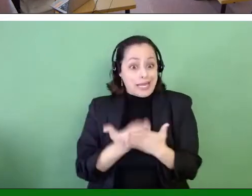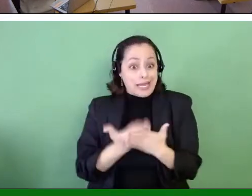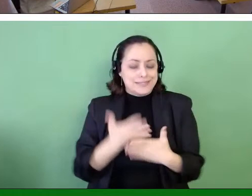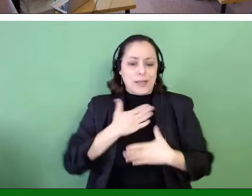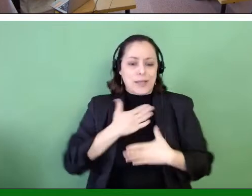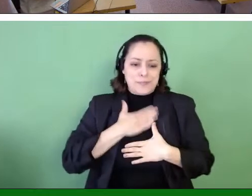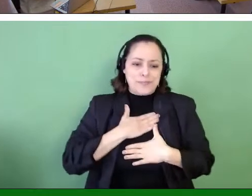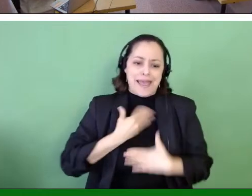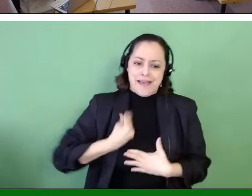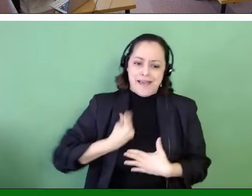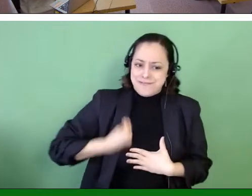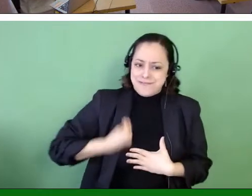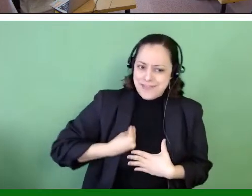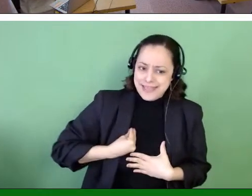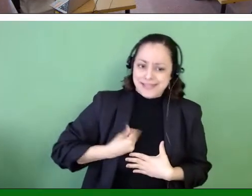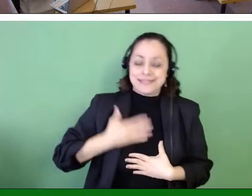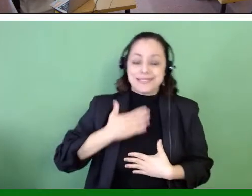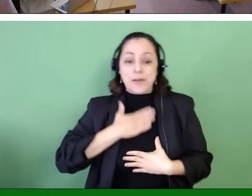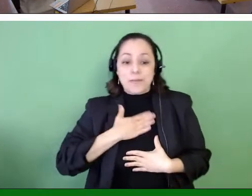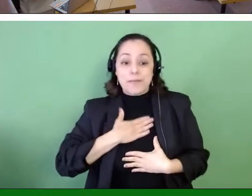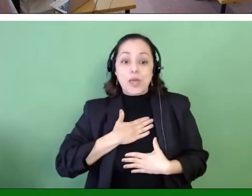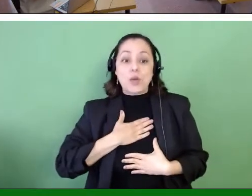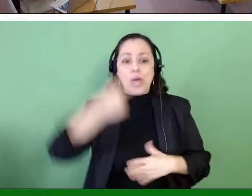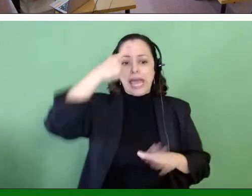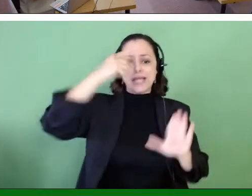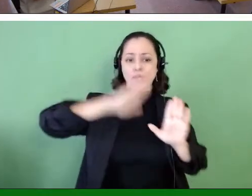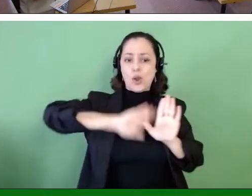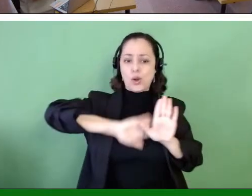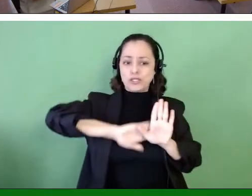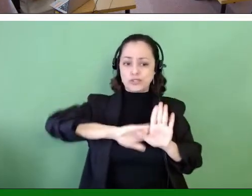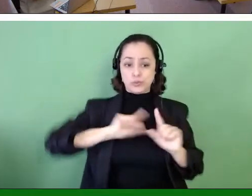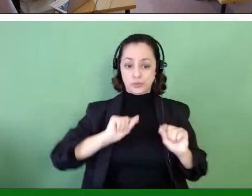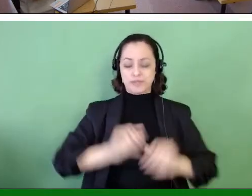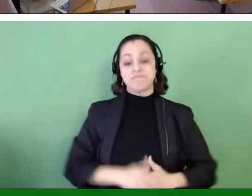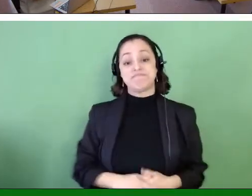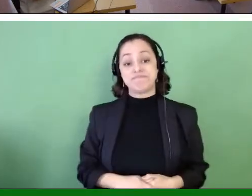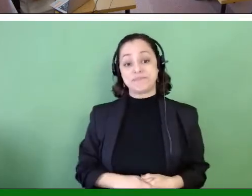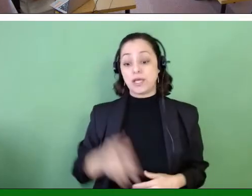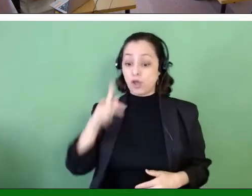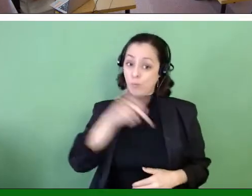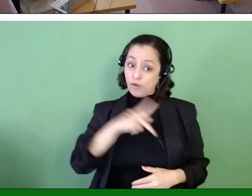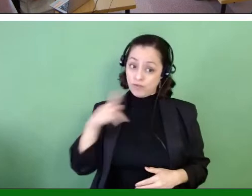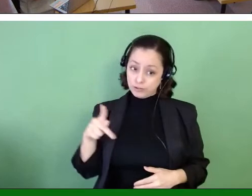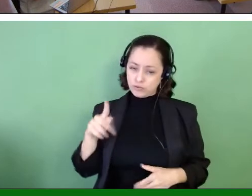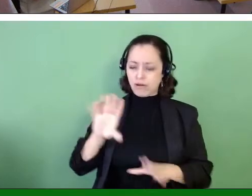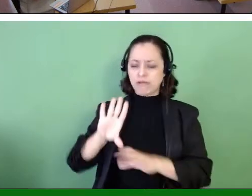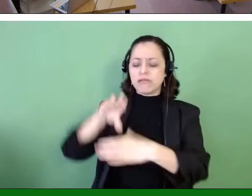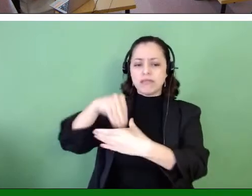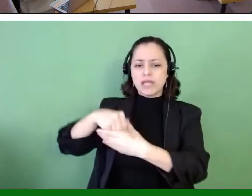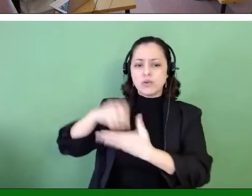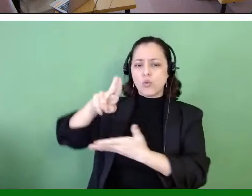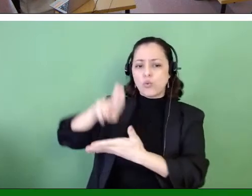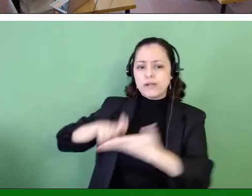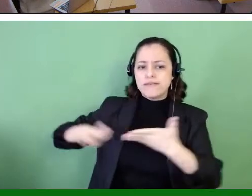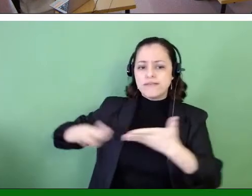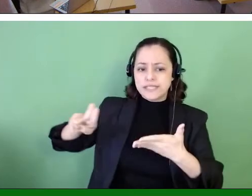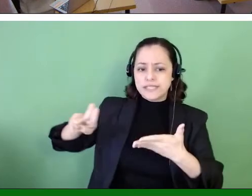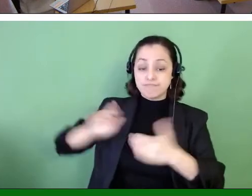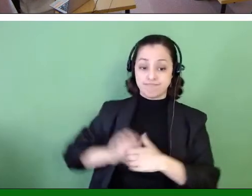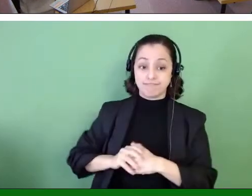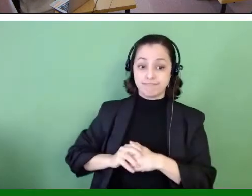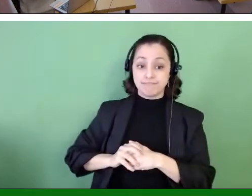vida, digamos assim, é que, como professora de uma universidade, a universidade deve obrigatoriamente servir à